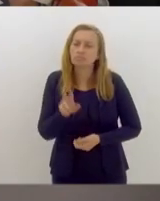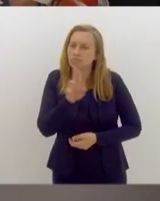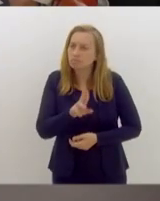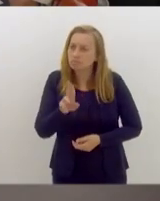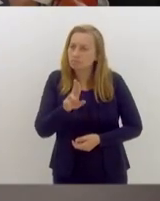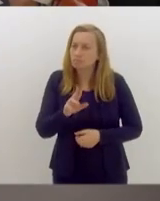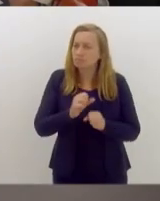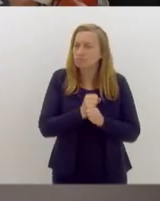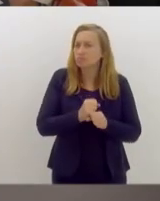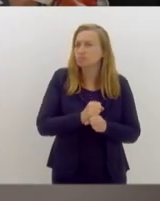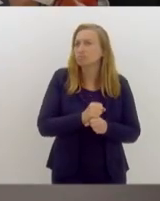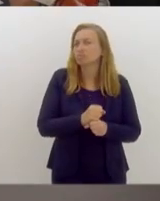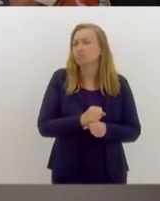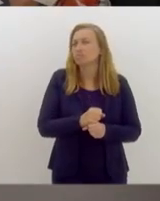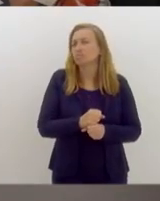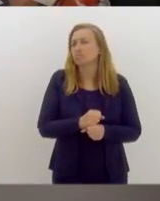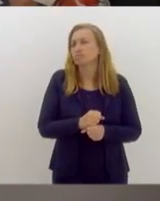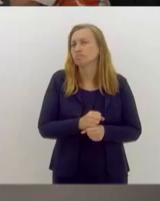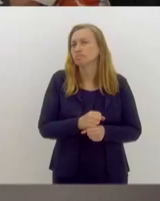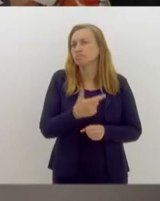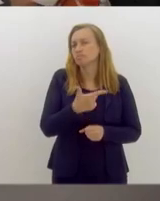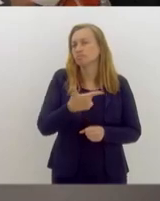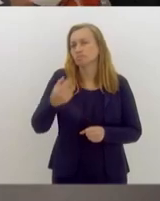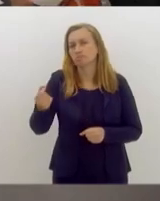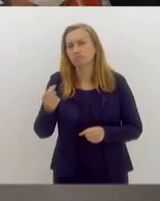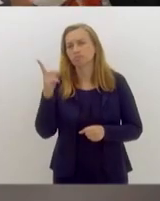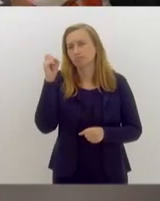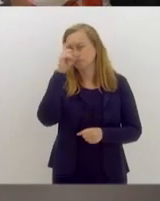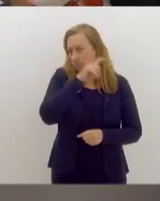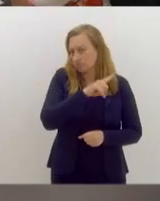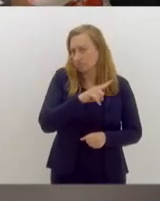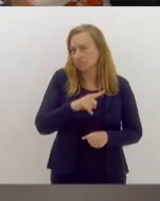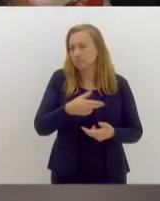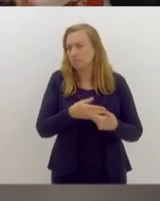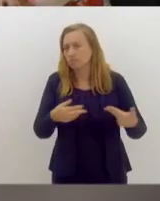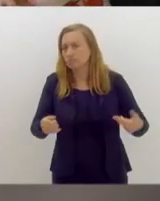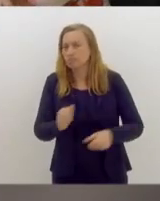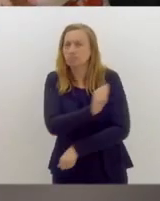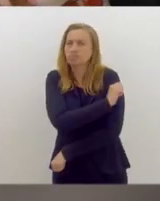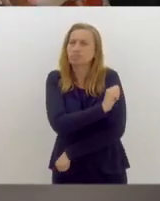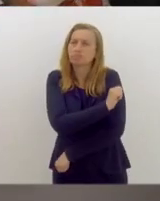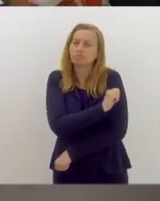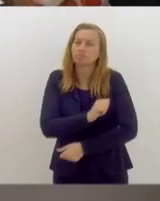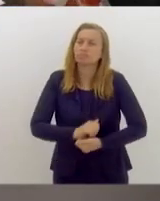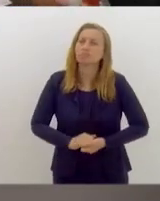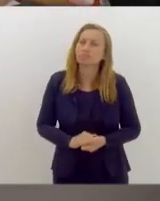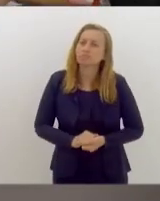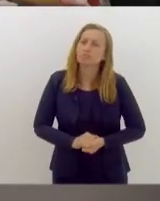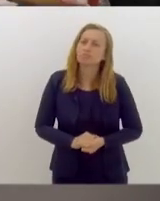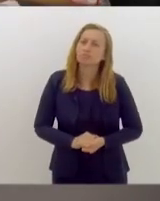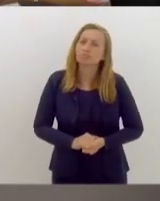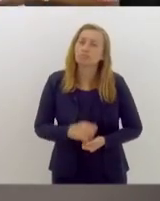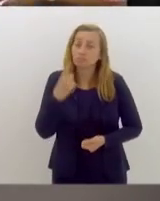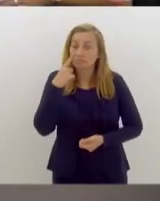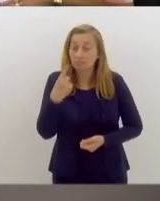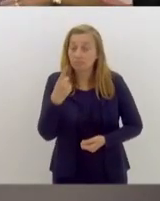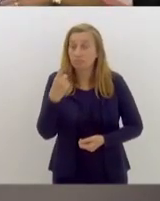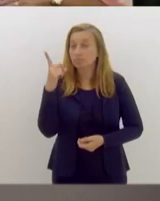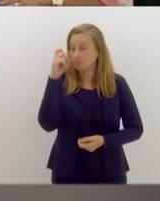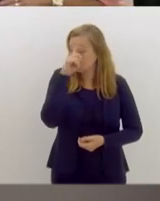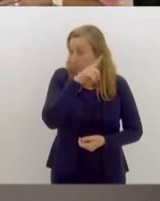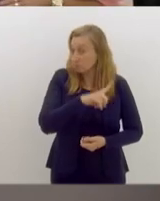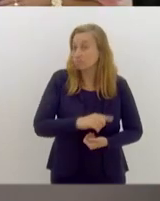2021 foram dificílimos, onde muitos estudantes viram suas